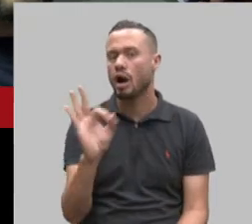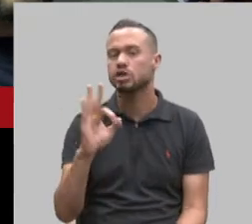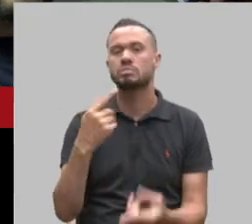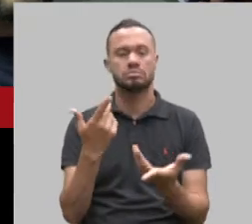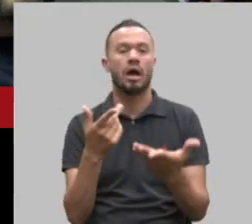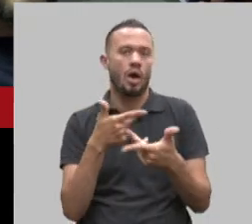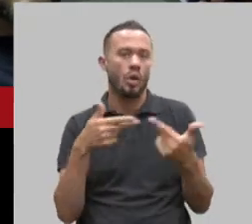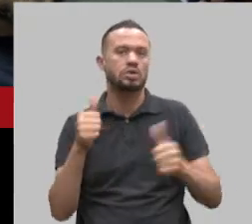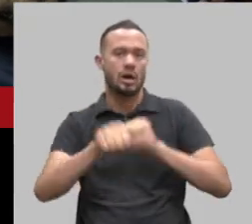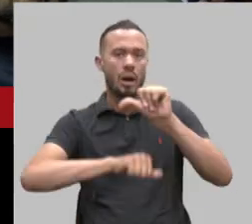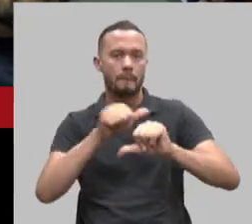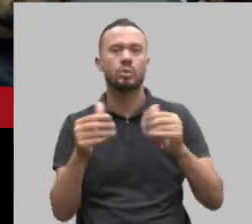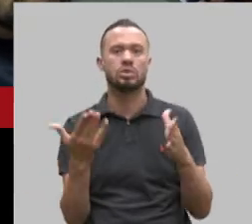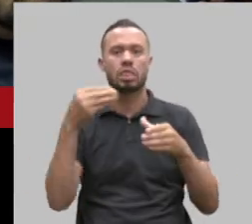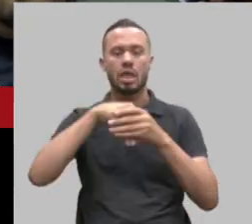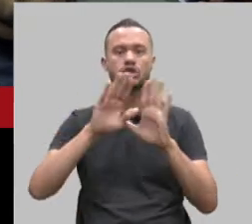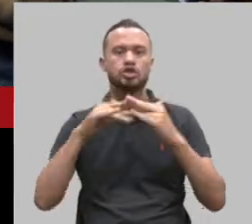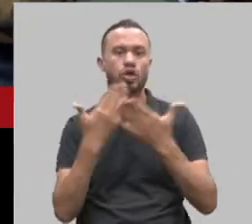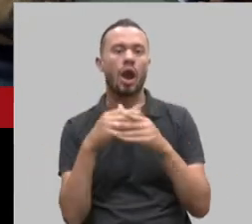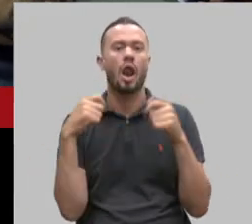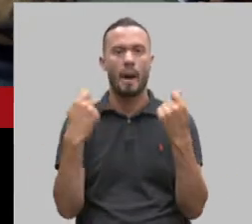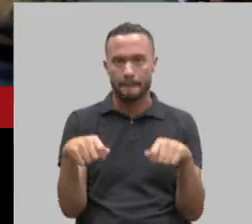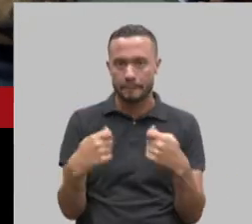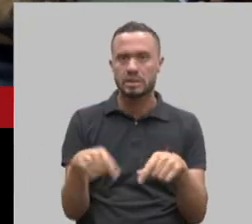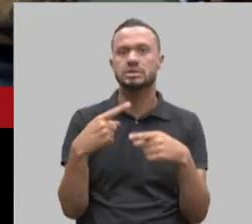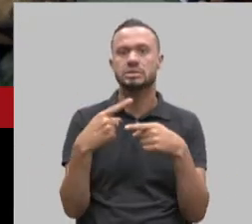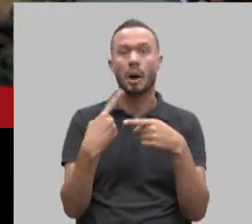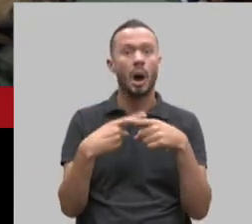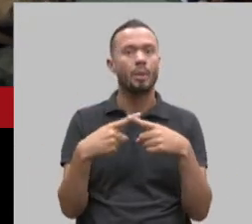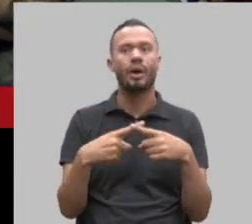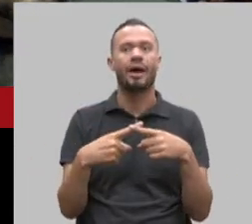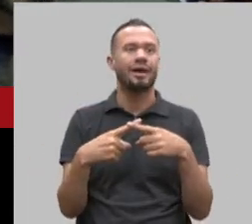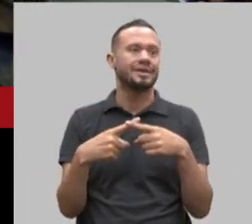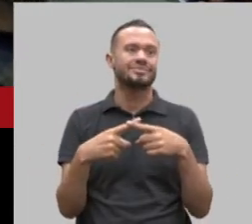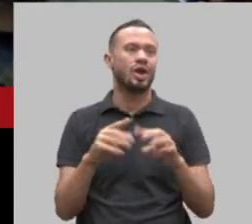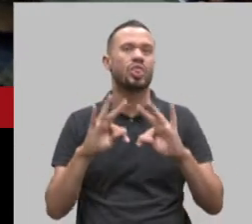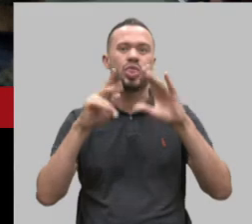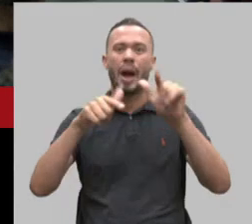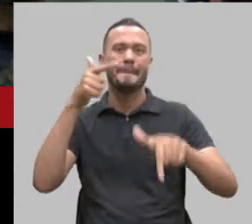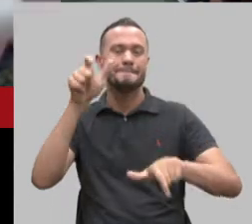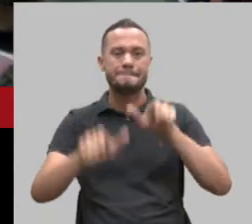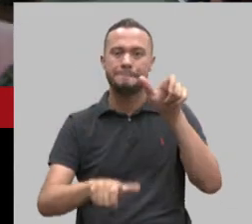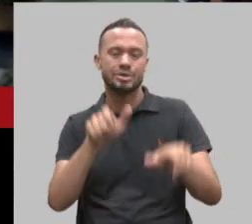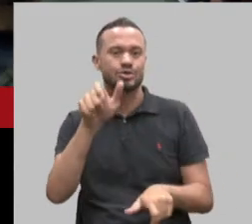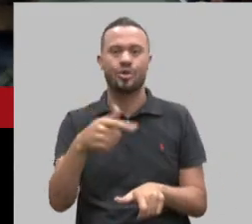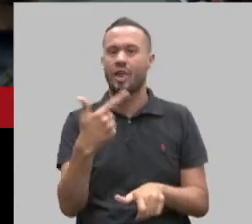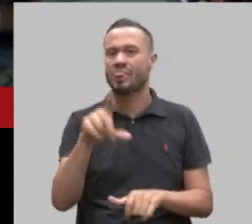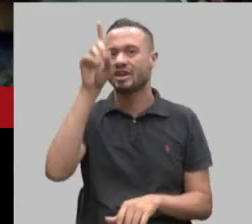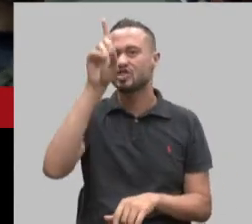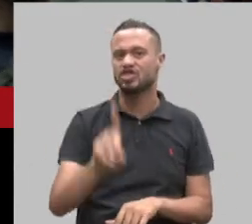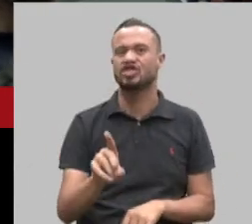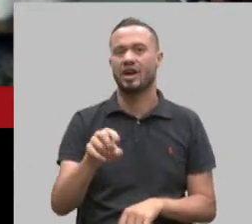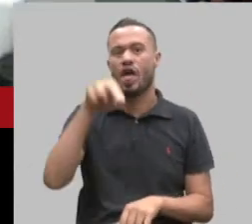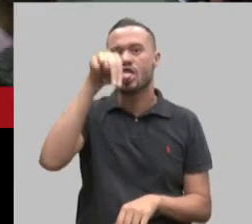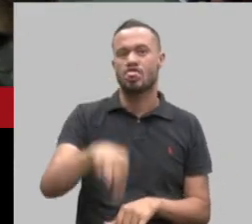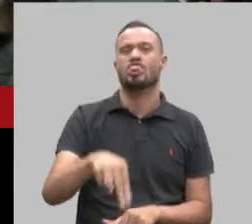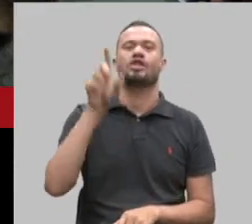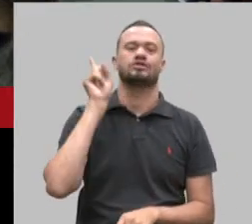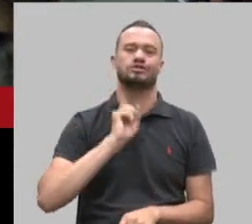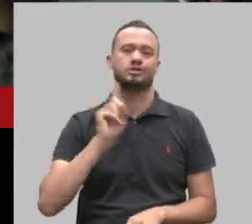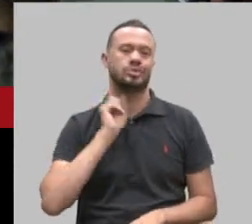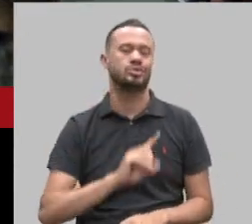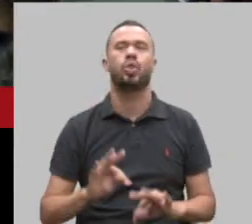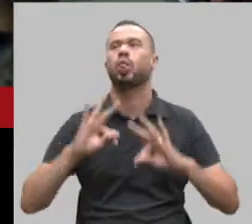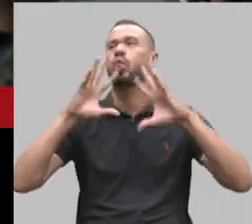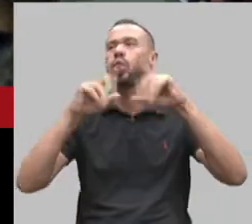escolas estão necessitando e estão precisando porque nem todos têm direito nem todos Nem todas as escolas do norte de Minas e de toda Minas